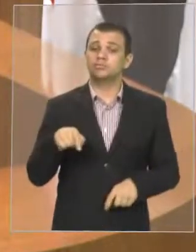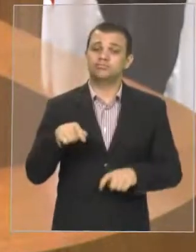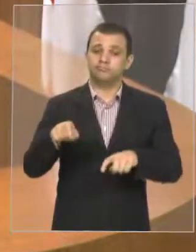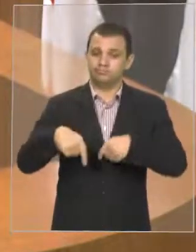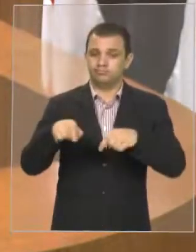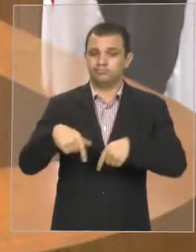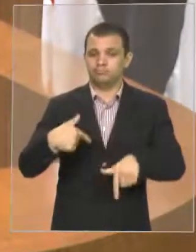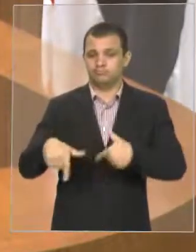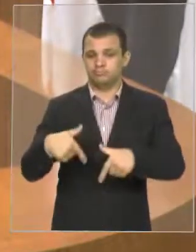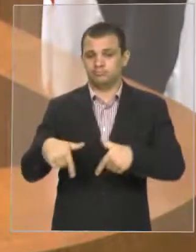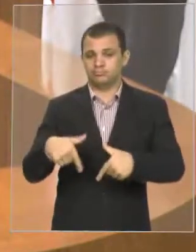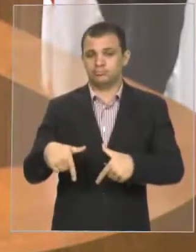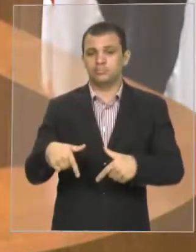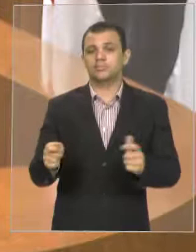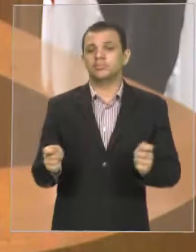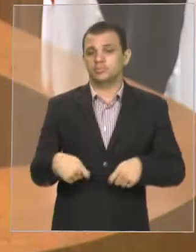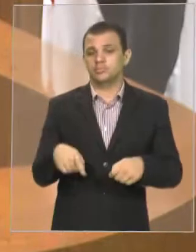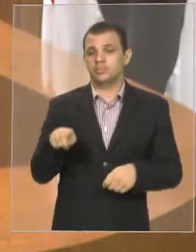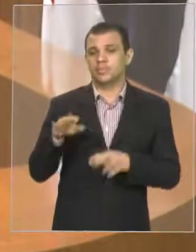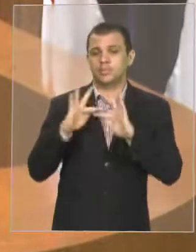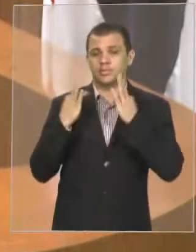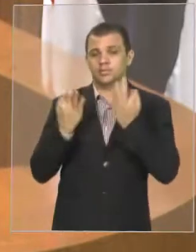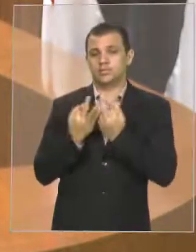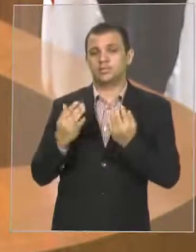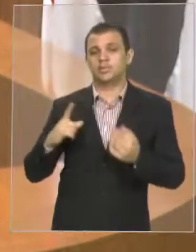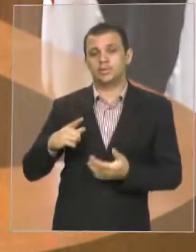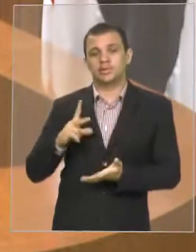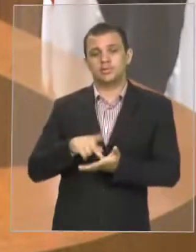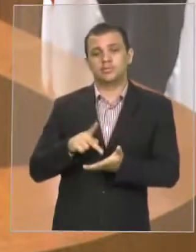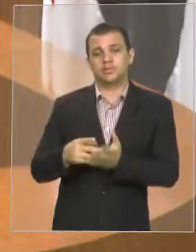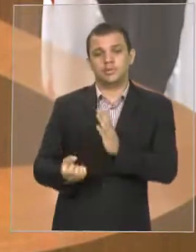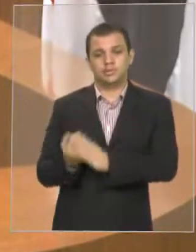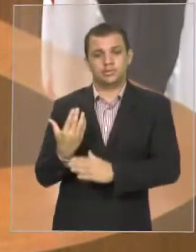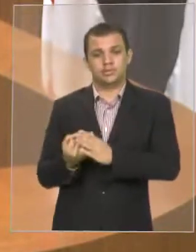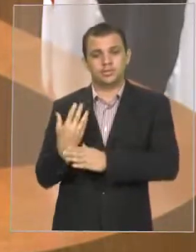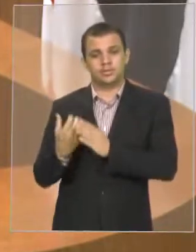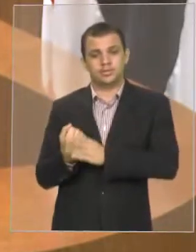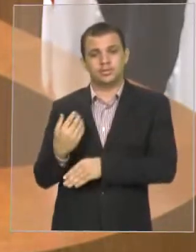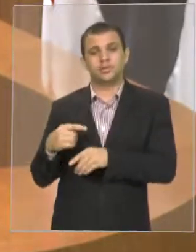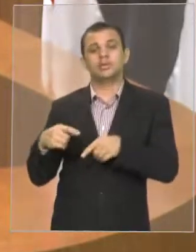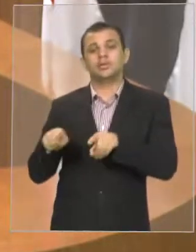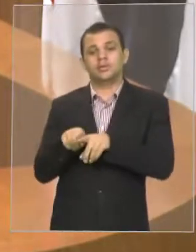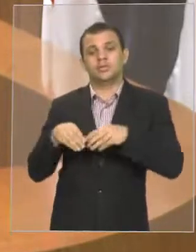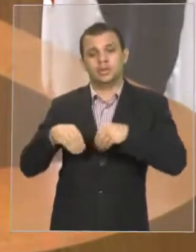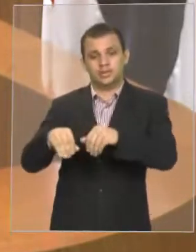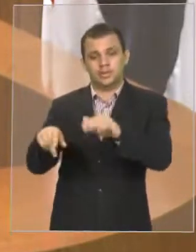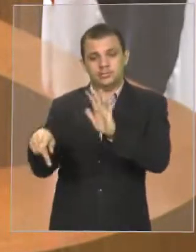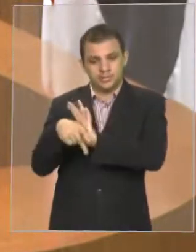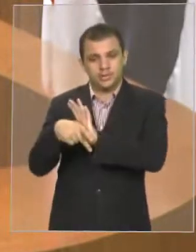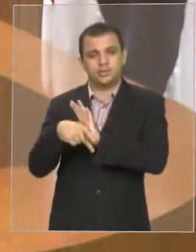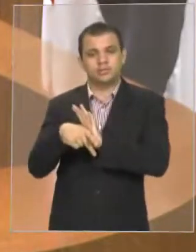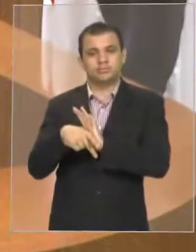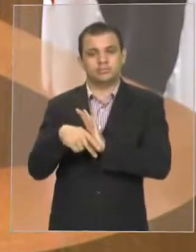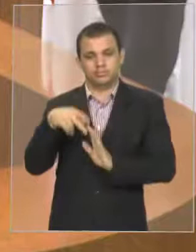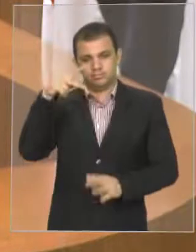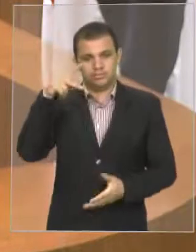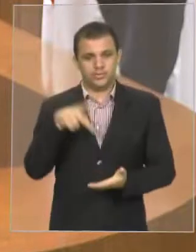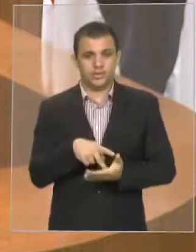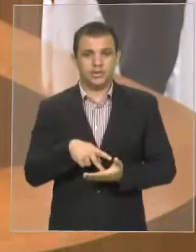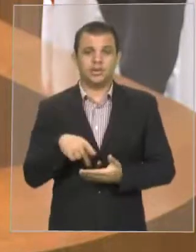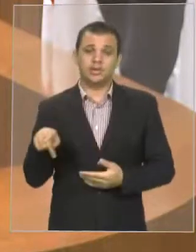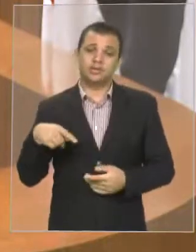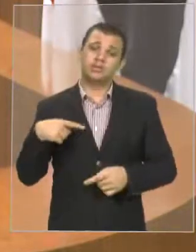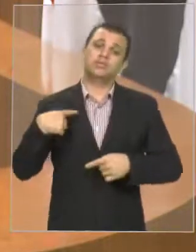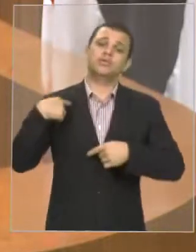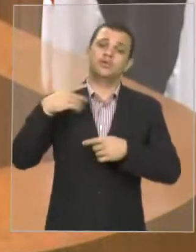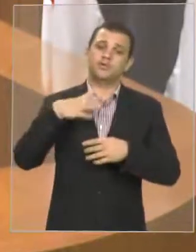atividades no sentido de poder realmente estar em posse da sua propriedade, que vão deixar para os seus filhos e para os seus netos.